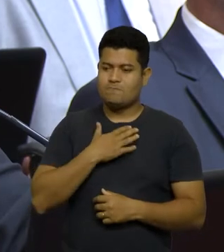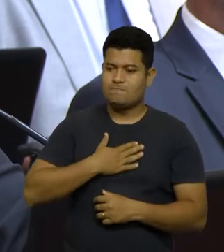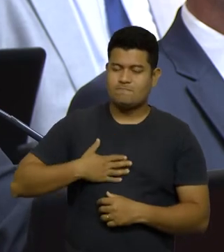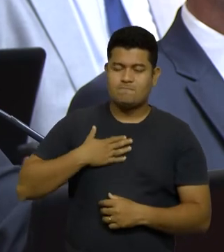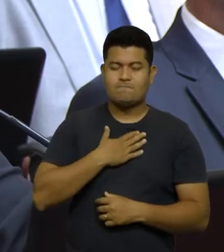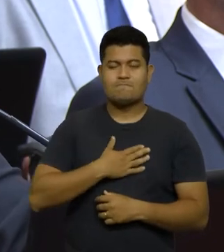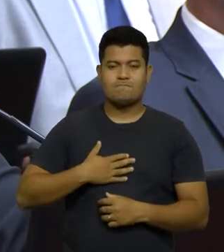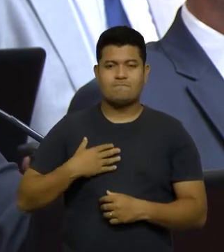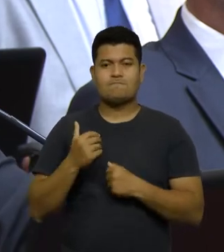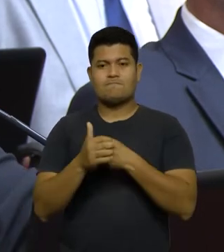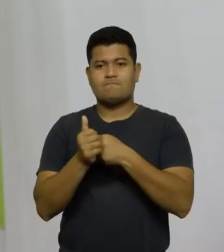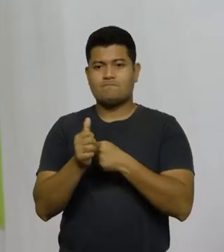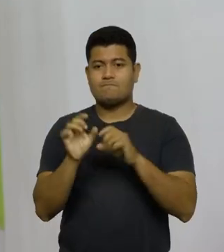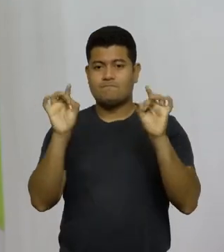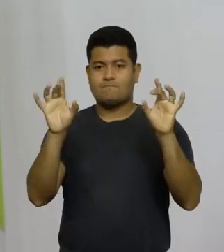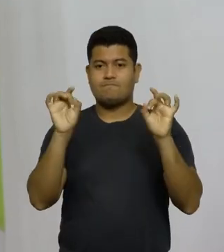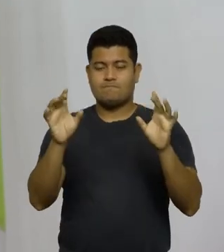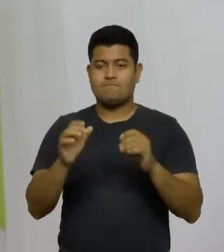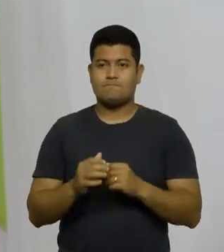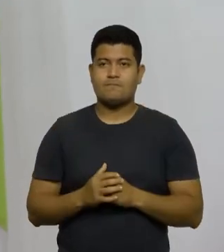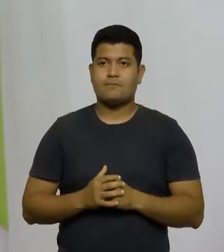especial. Parabéns, prefeito.